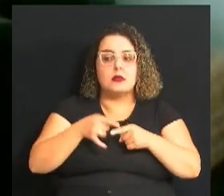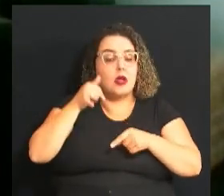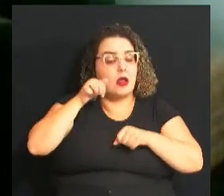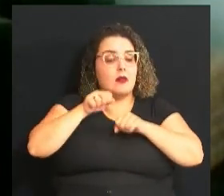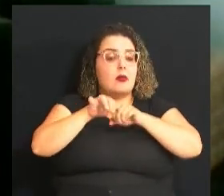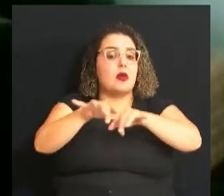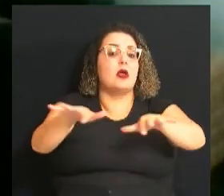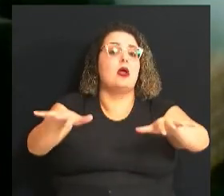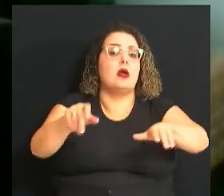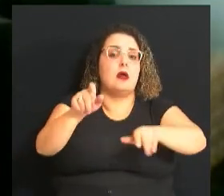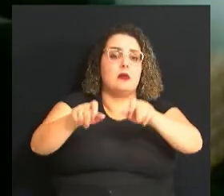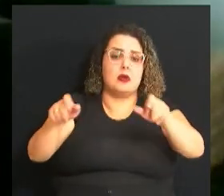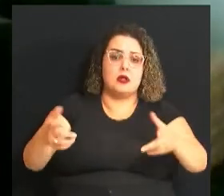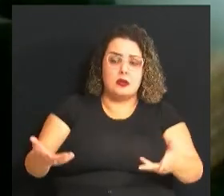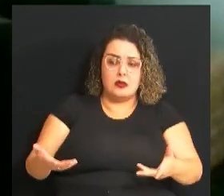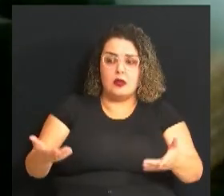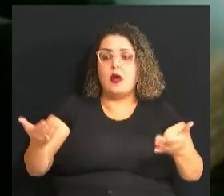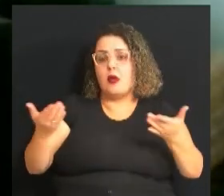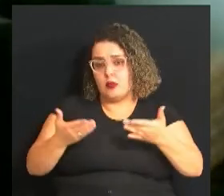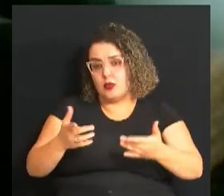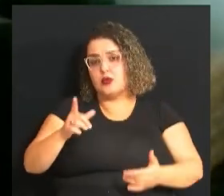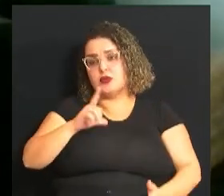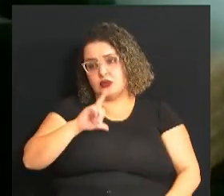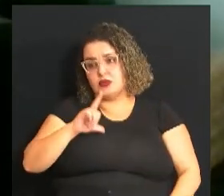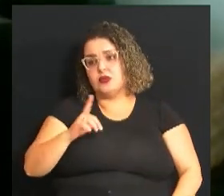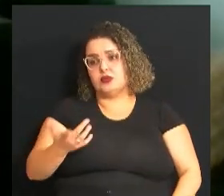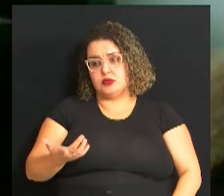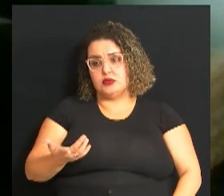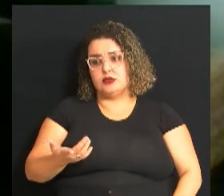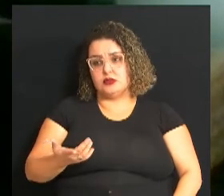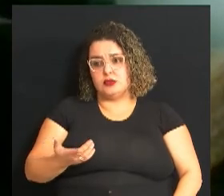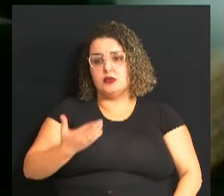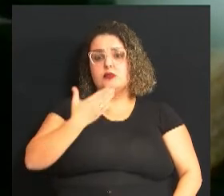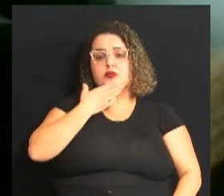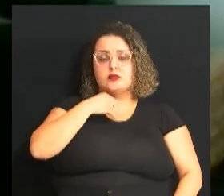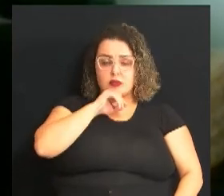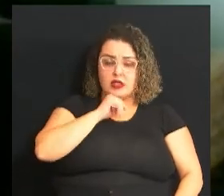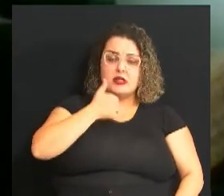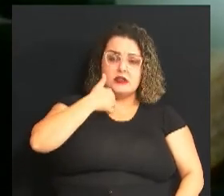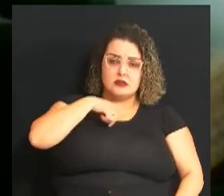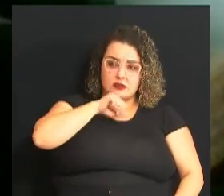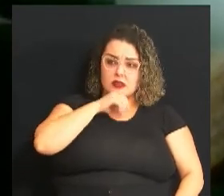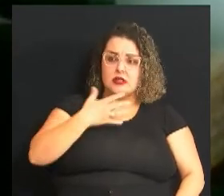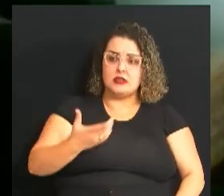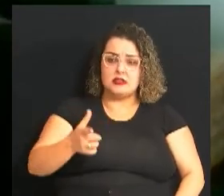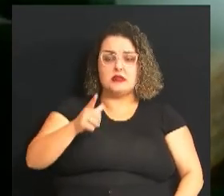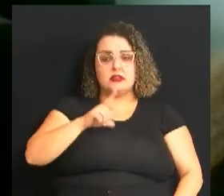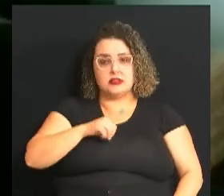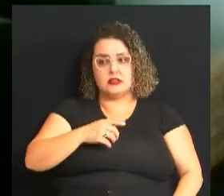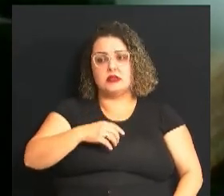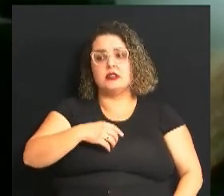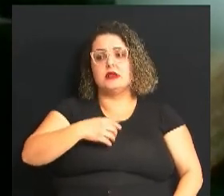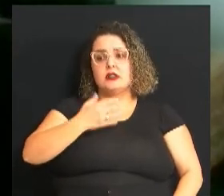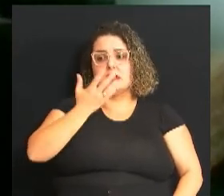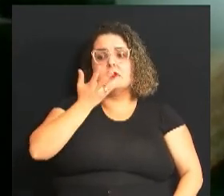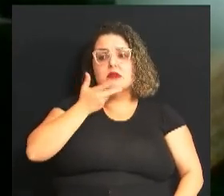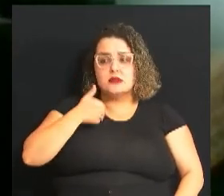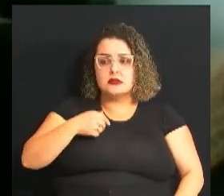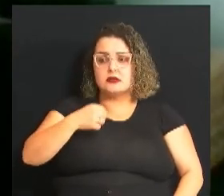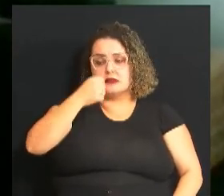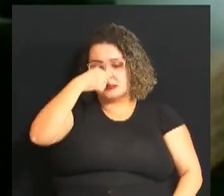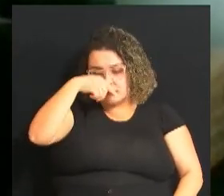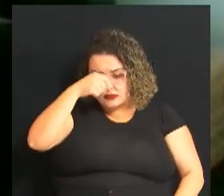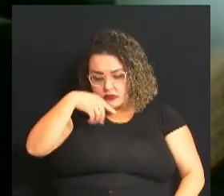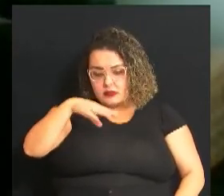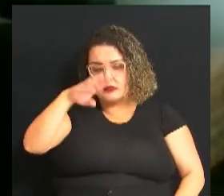pessoas. E hoje nós temos muitos pais que têm a criança que está gripada, que está com resfriado, que